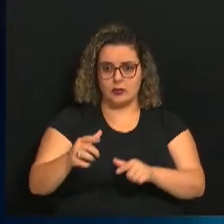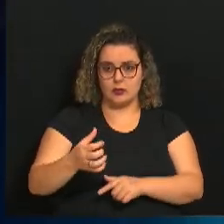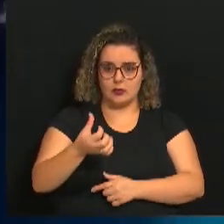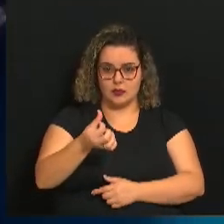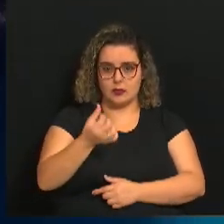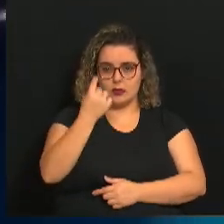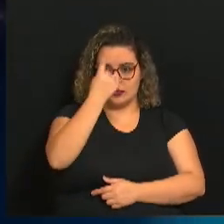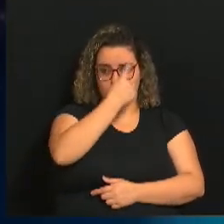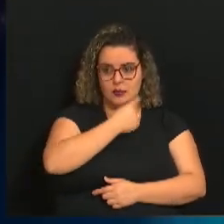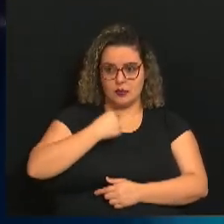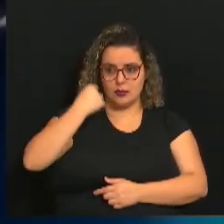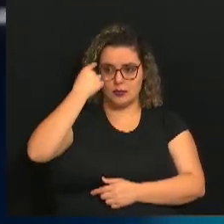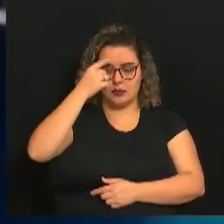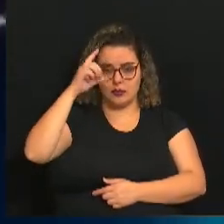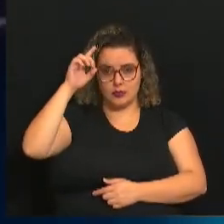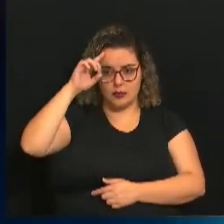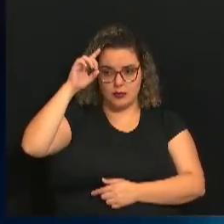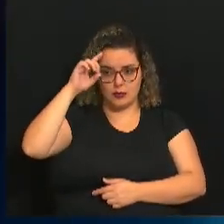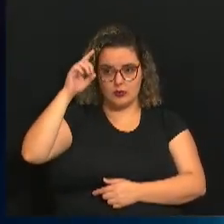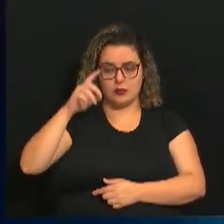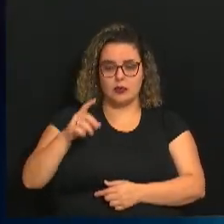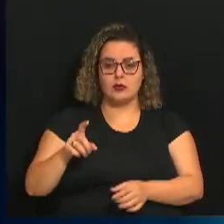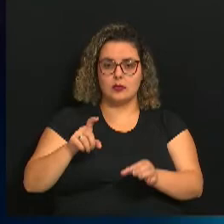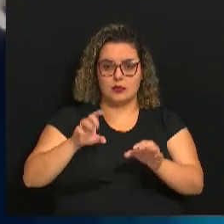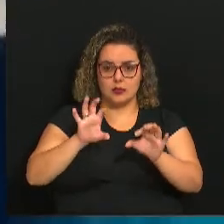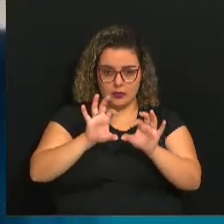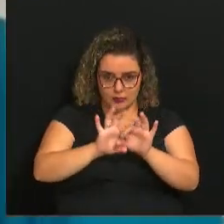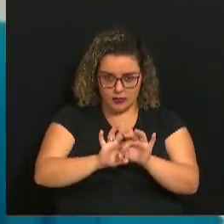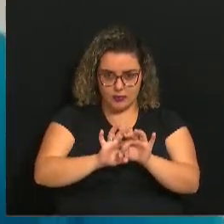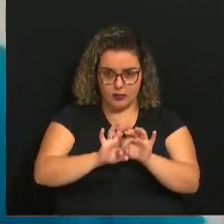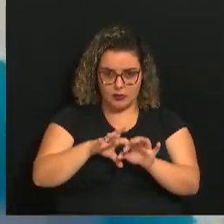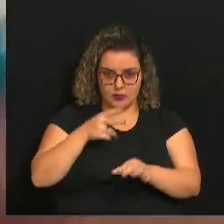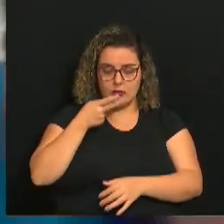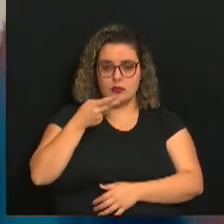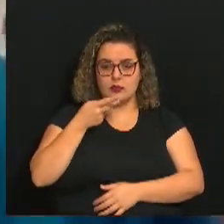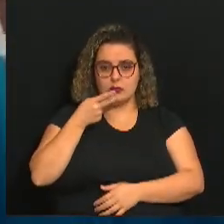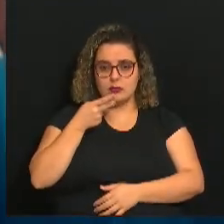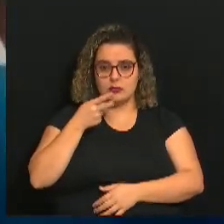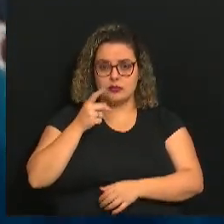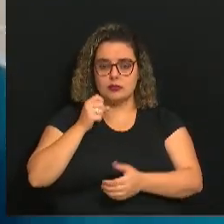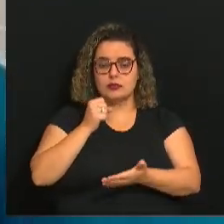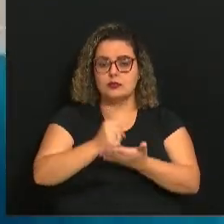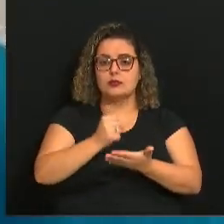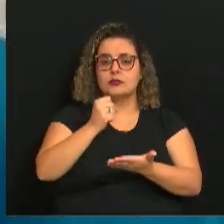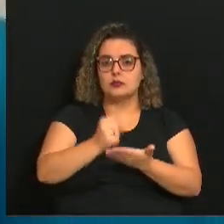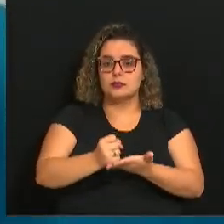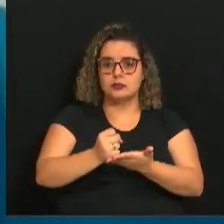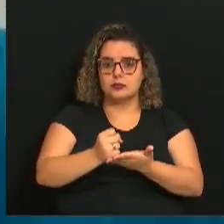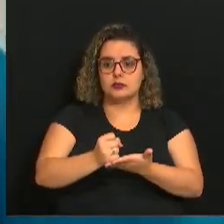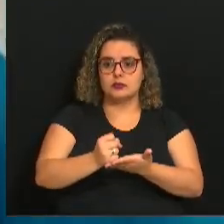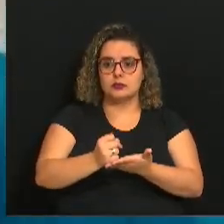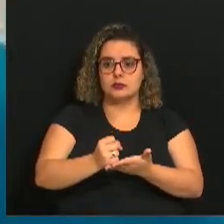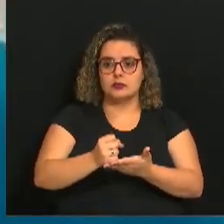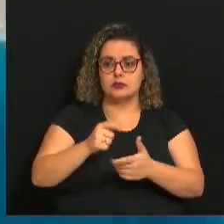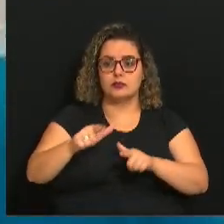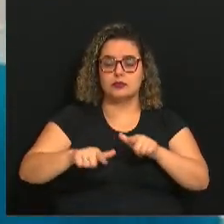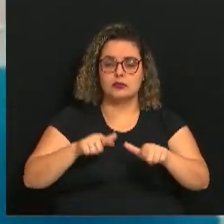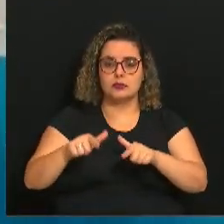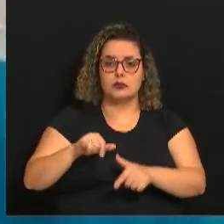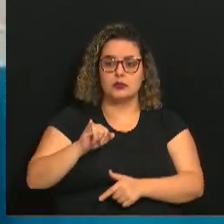diárias. Eu acho que é muito vinculado a isso que você falou, Charles, sobre a questão do contrato do trabalho intermitente,